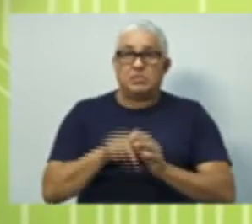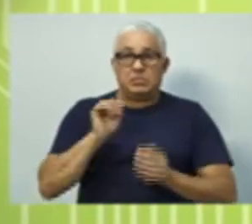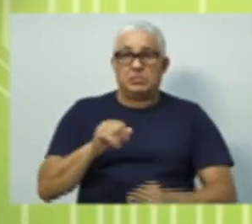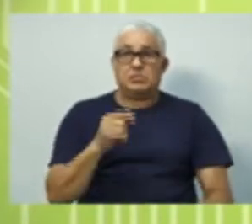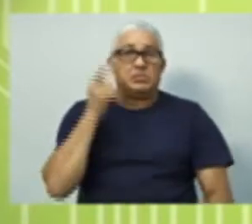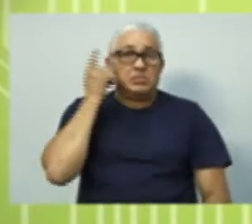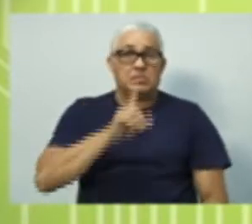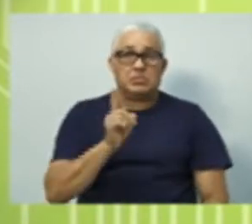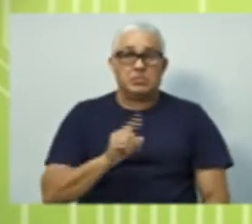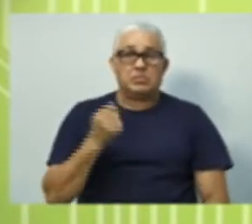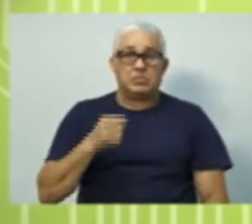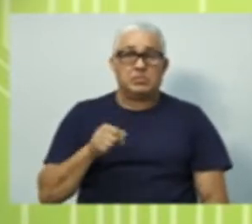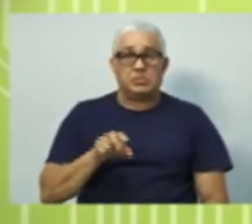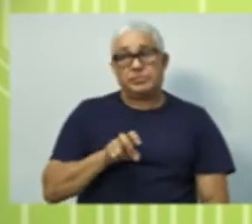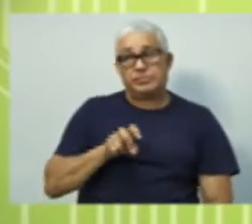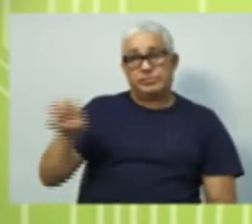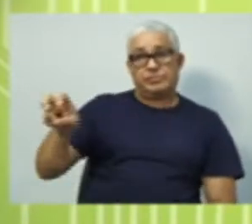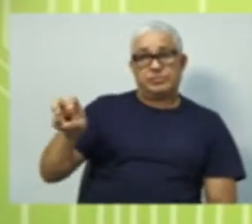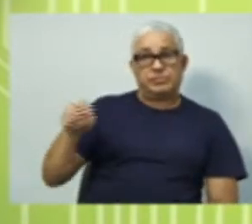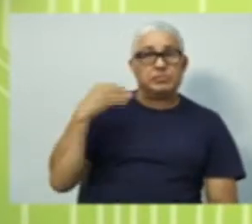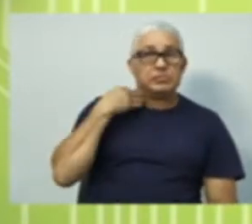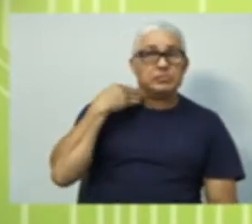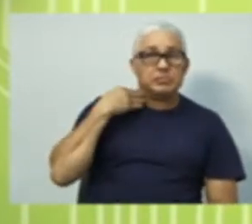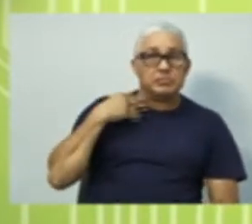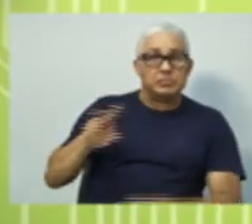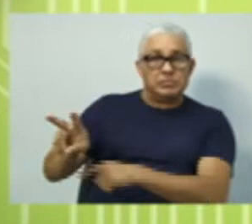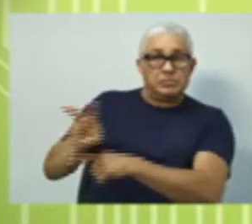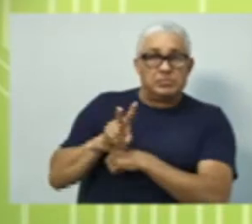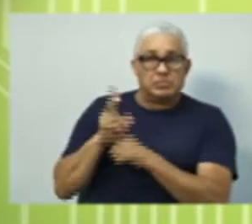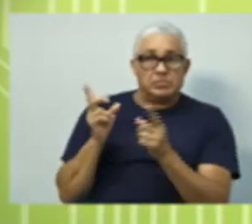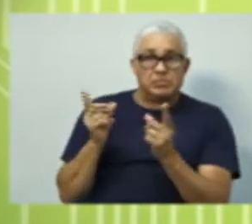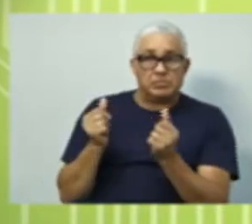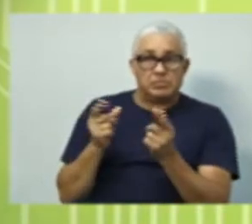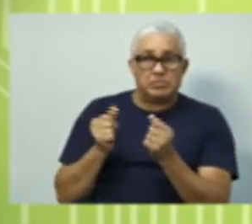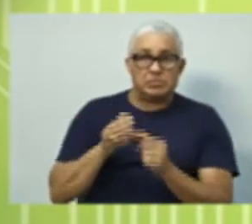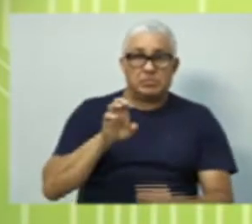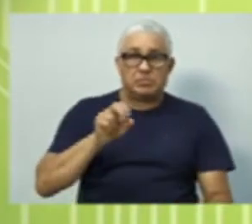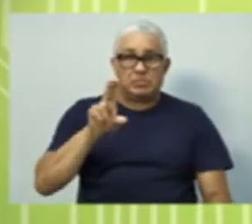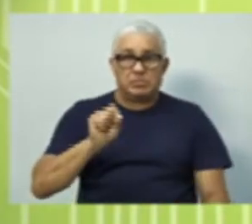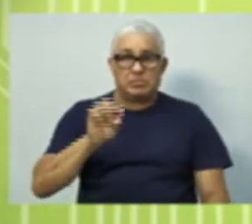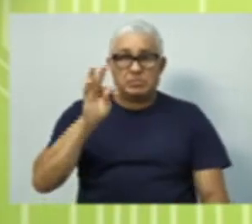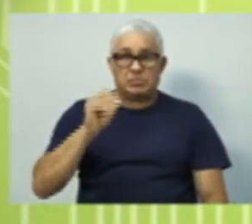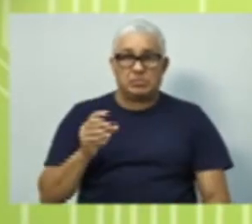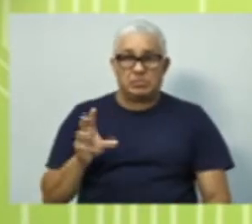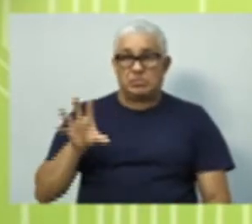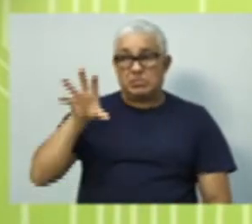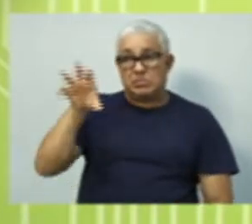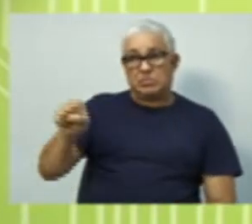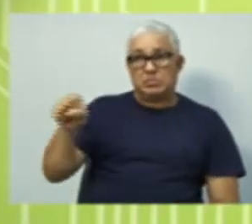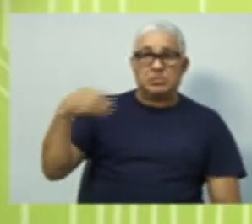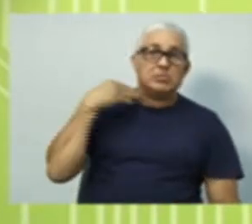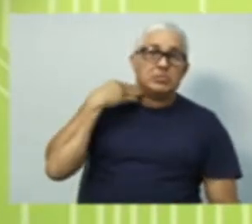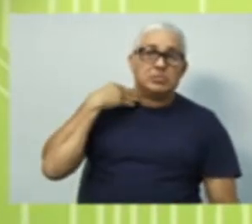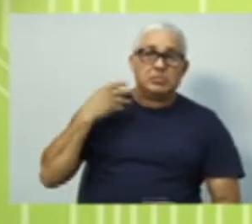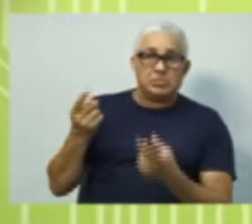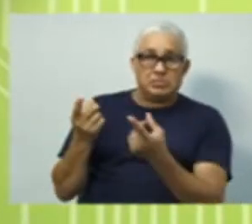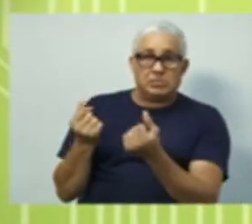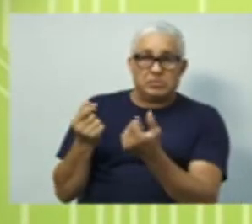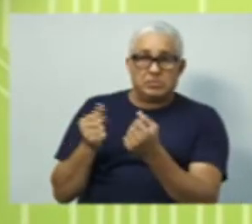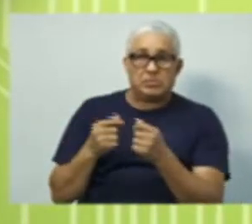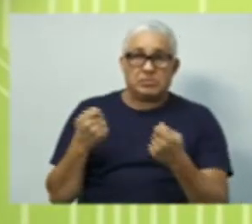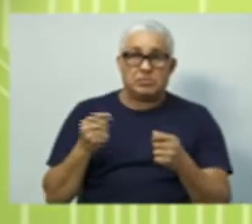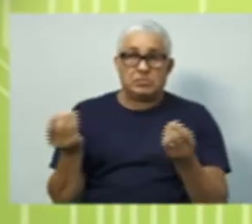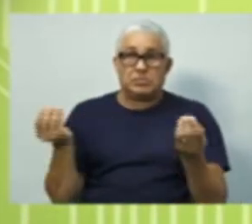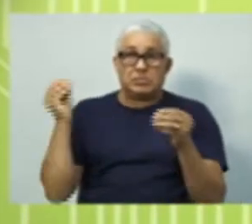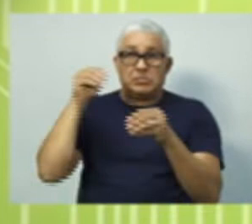financeiras. Muito bem, olha só. Falei para você agora há pouco que é importante que você consiga tocar sua empresa com